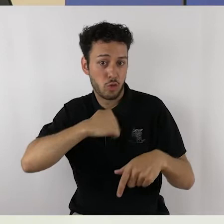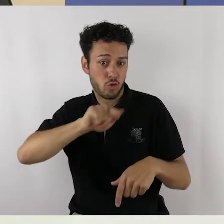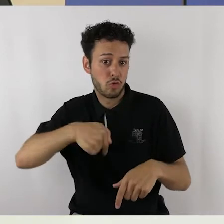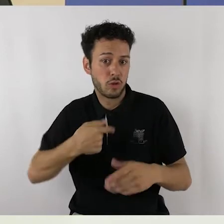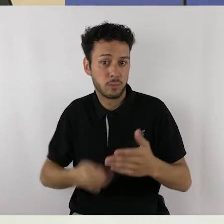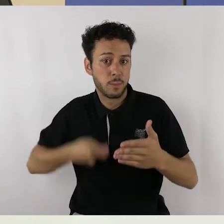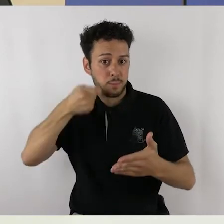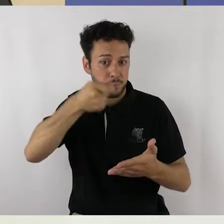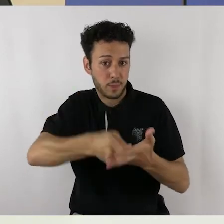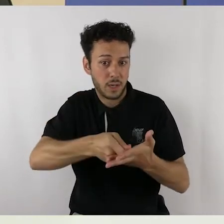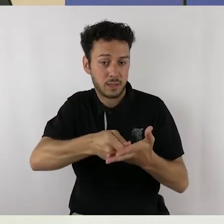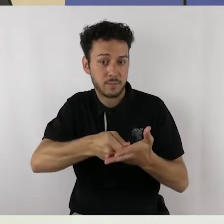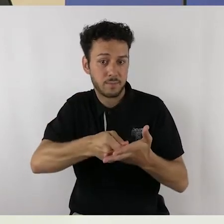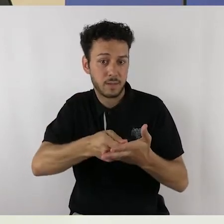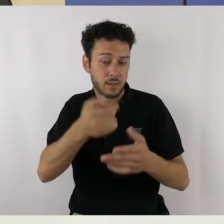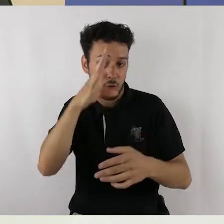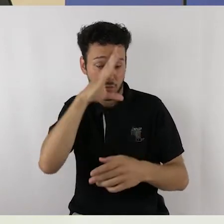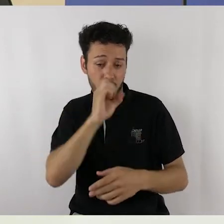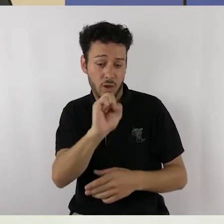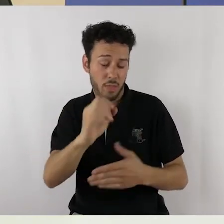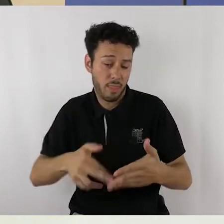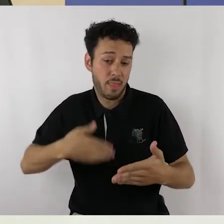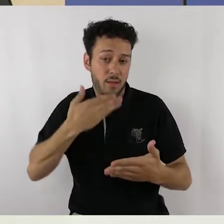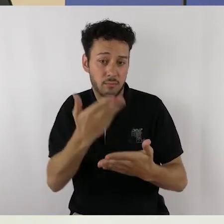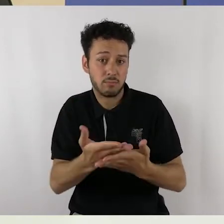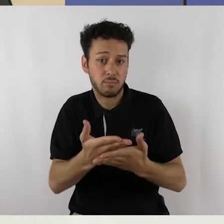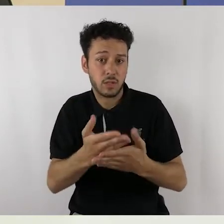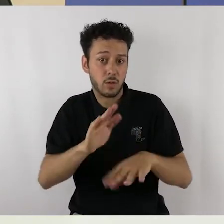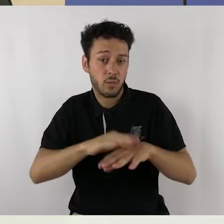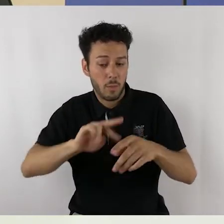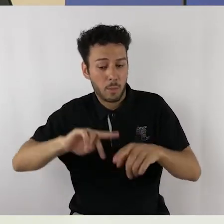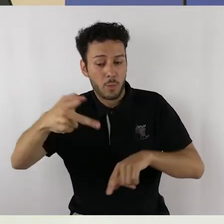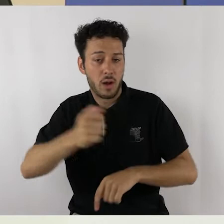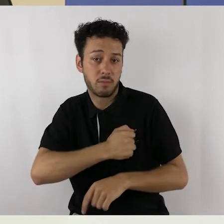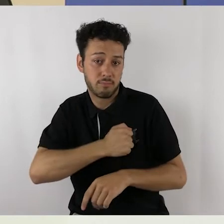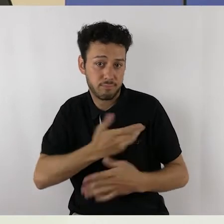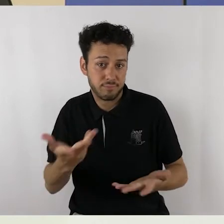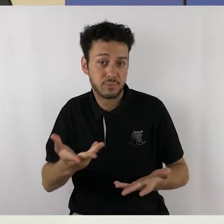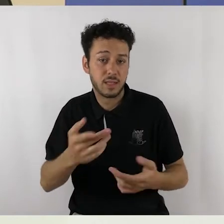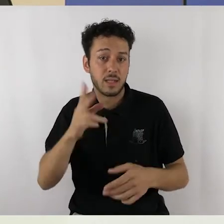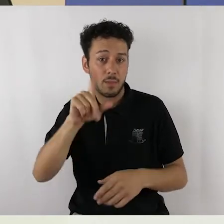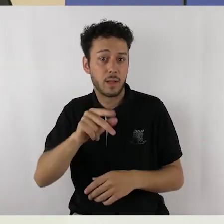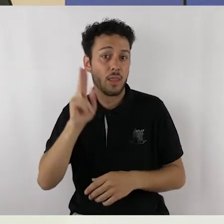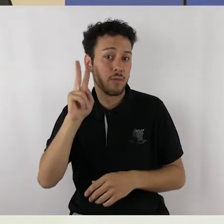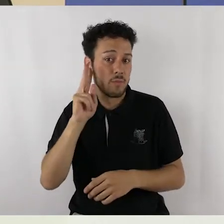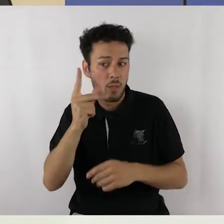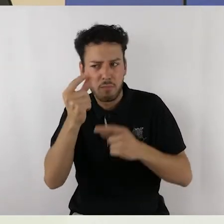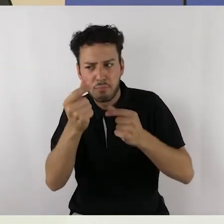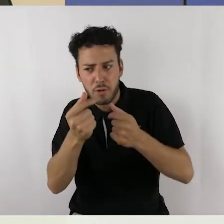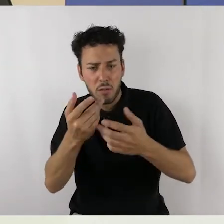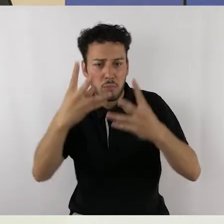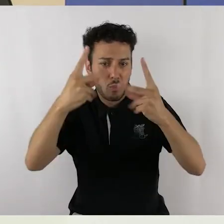que temos que entregar ao estado é e dependendo do valor que da